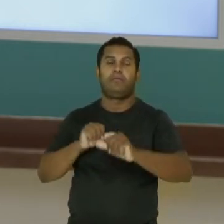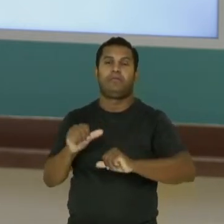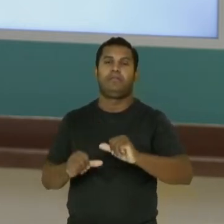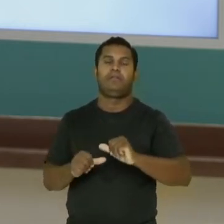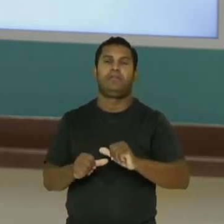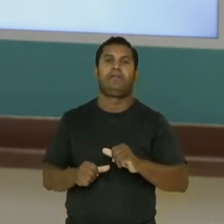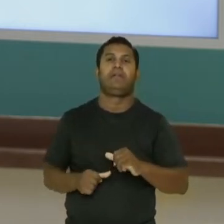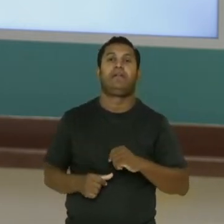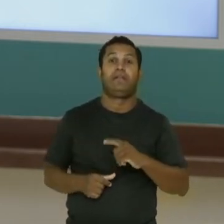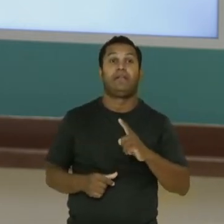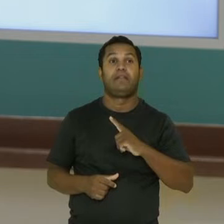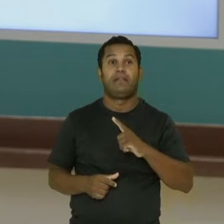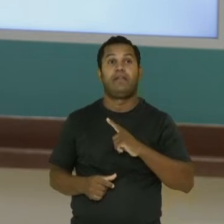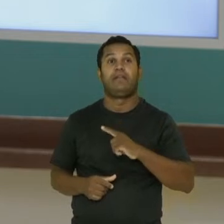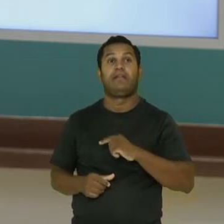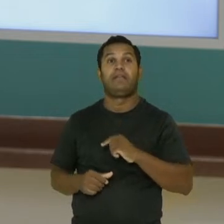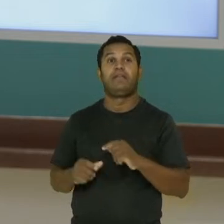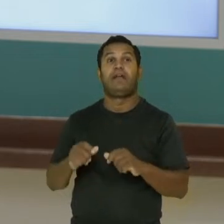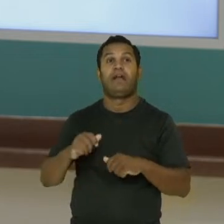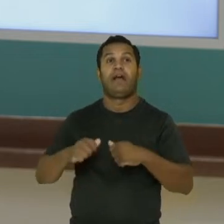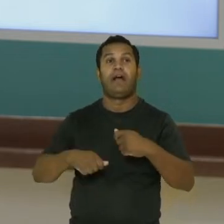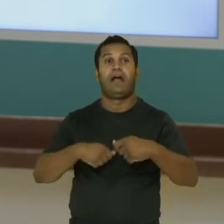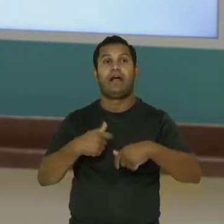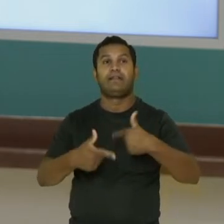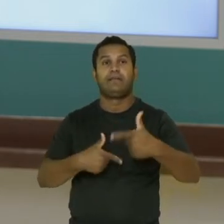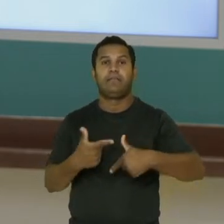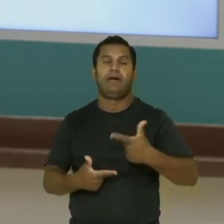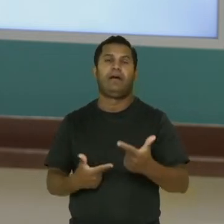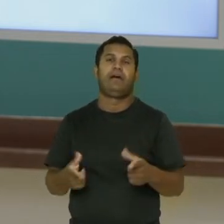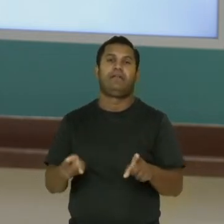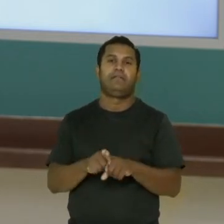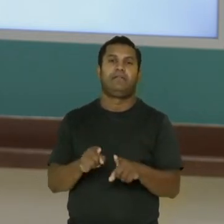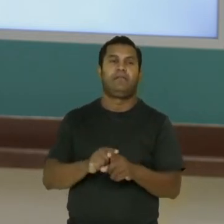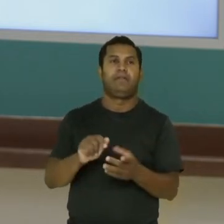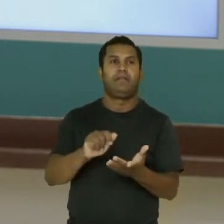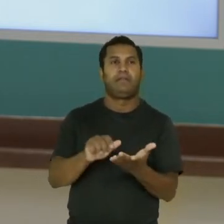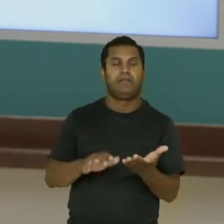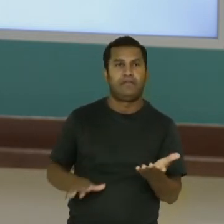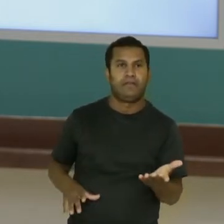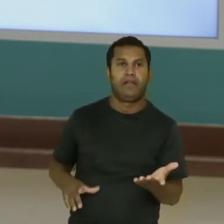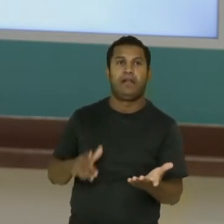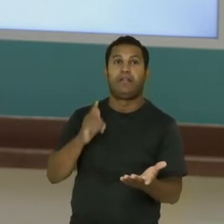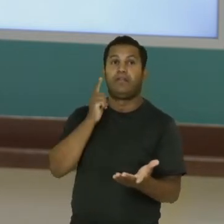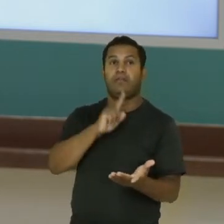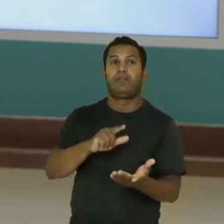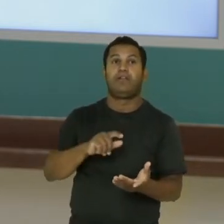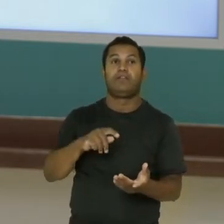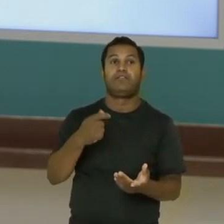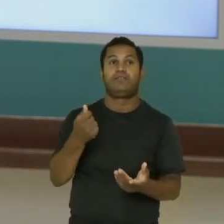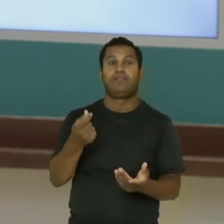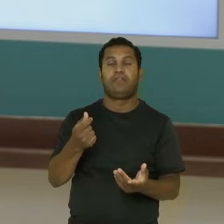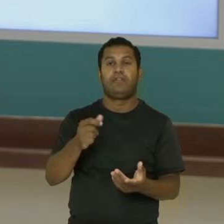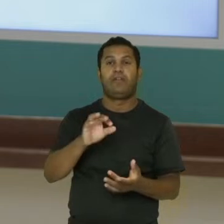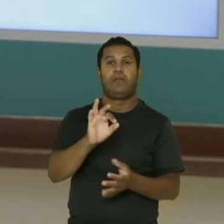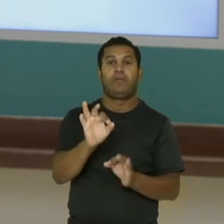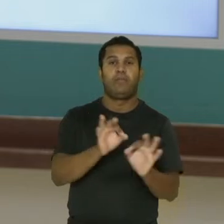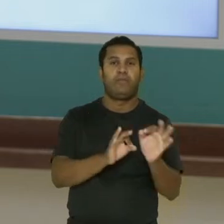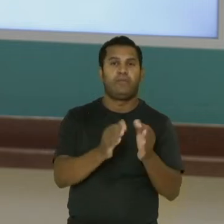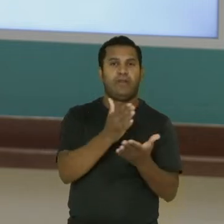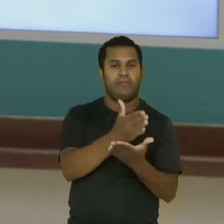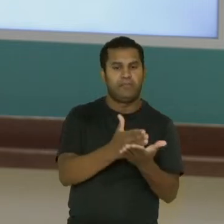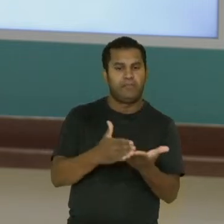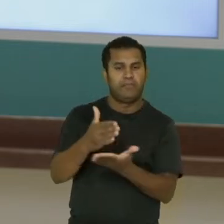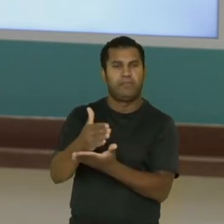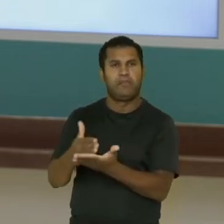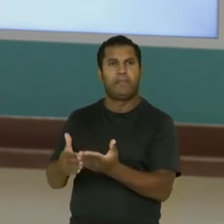atividades econômicas do Brasil para se estabelecer essa divisão, certo? Aqui nós temos um outro exemplo que é a divisão feita